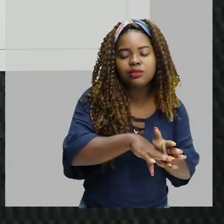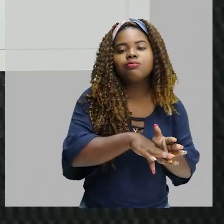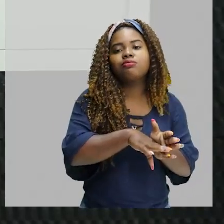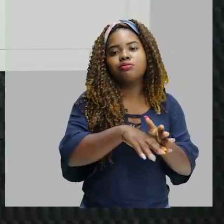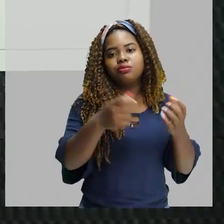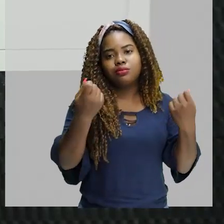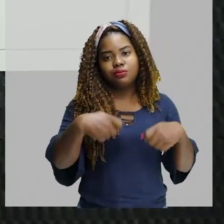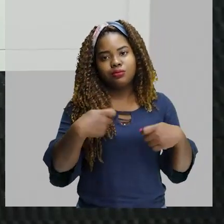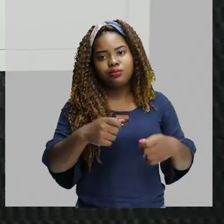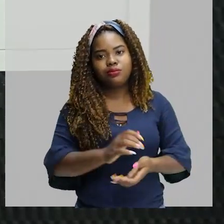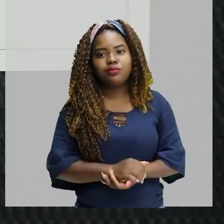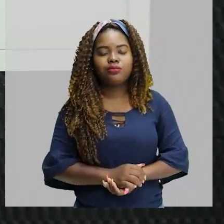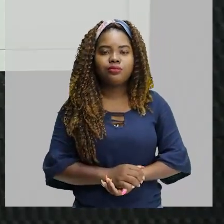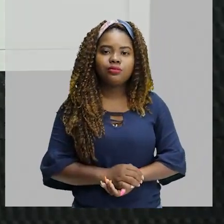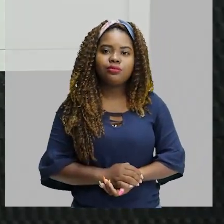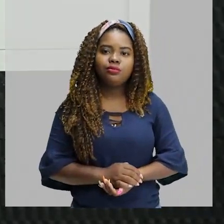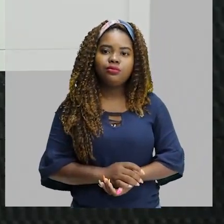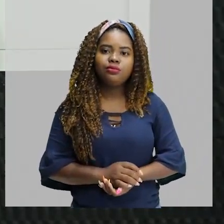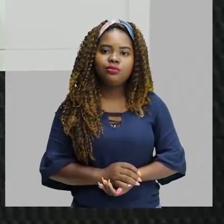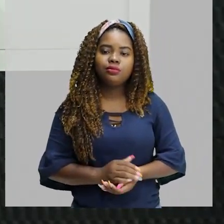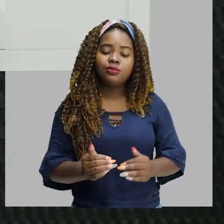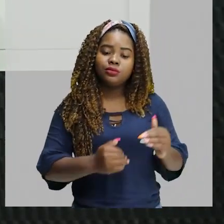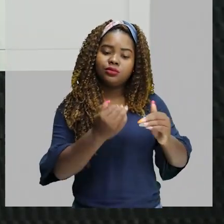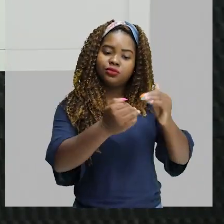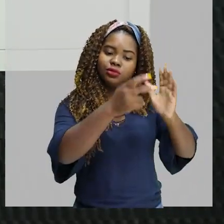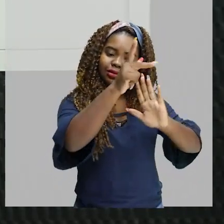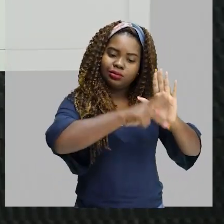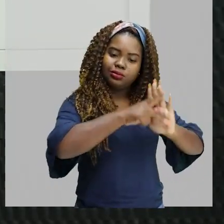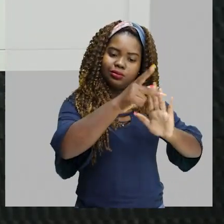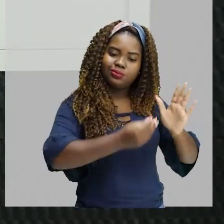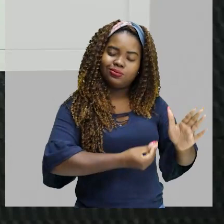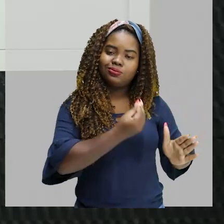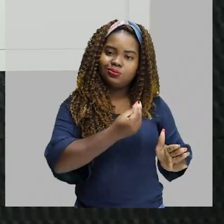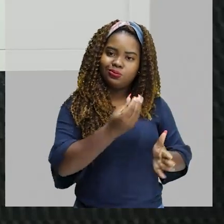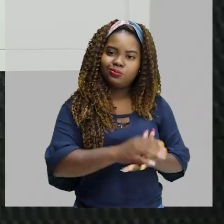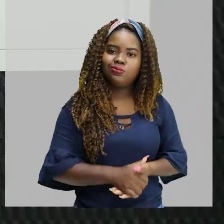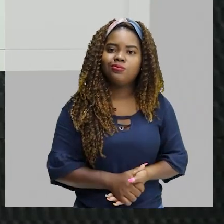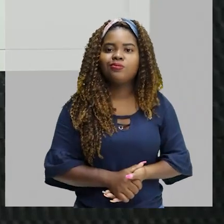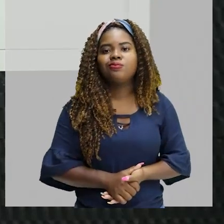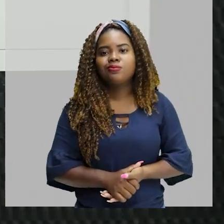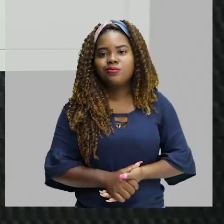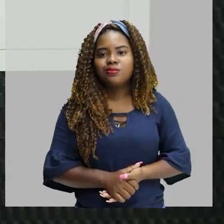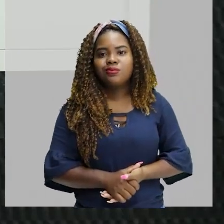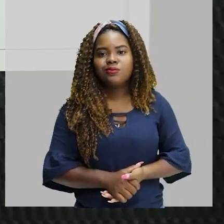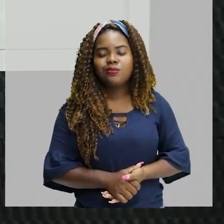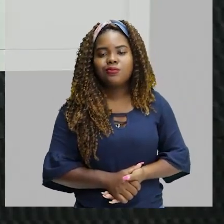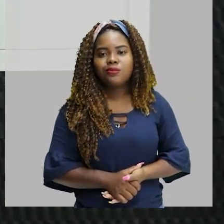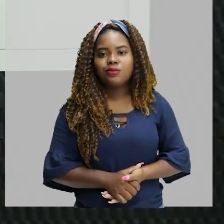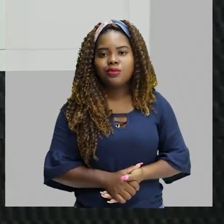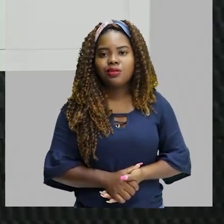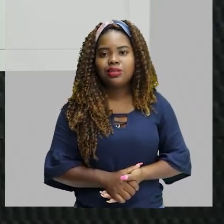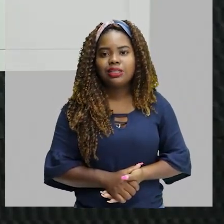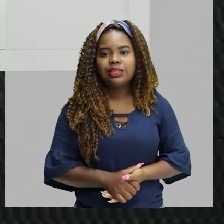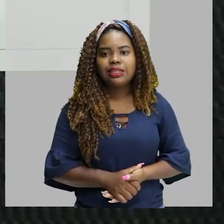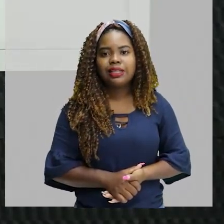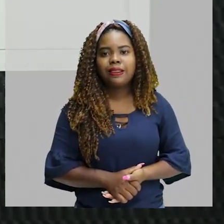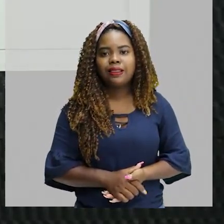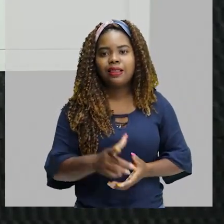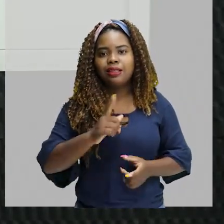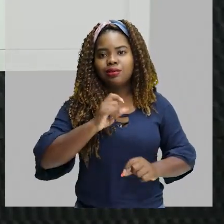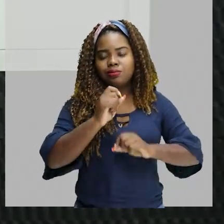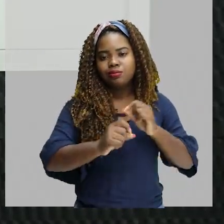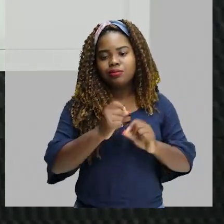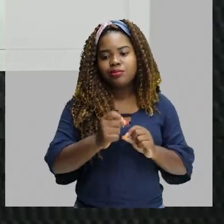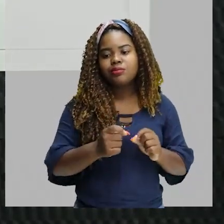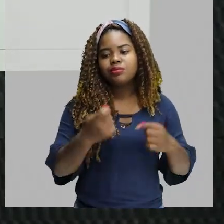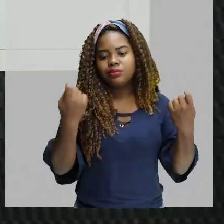necessário. Assim, eu vou desenvolver meus projetos de forma mais coerente. Eu terei a busca incessante por